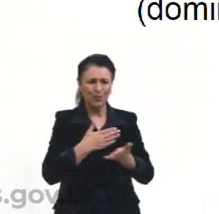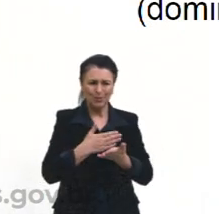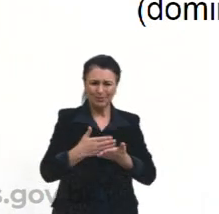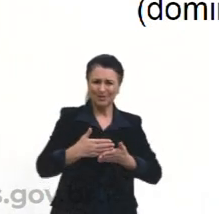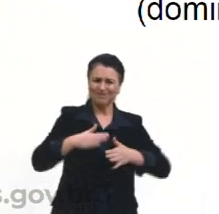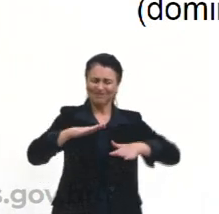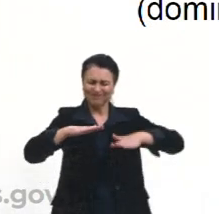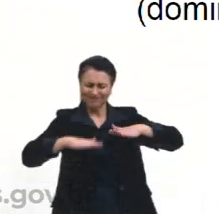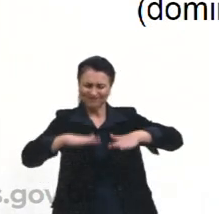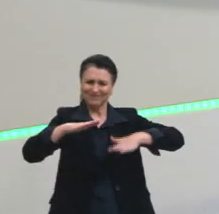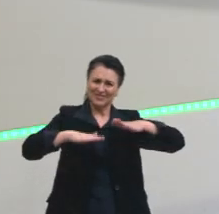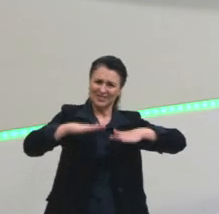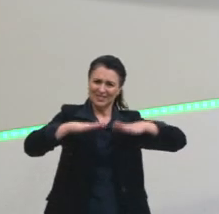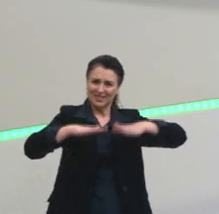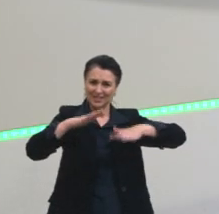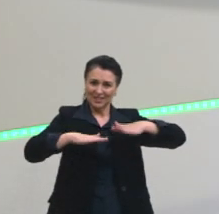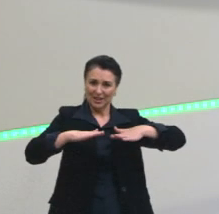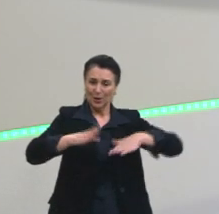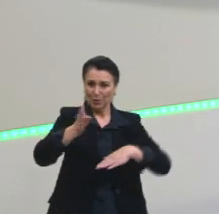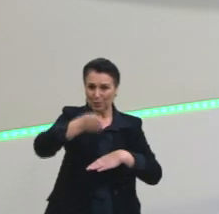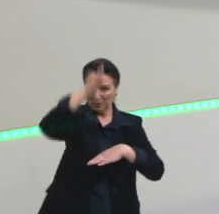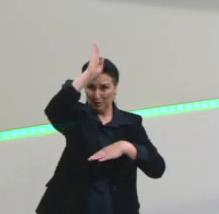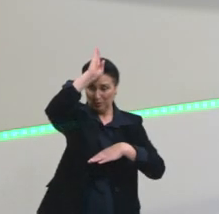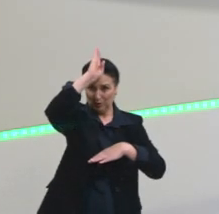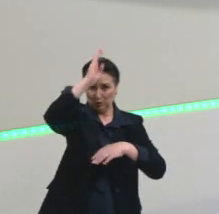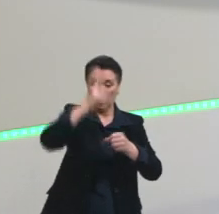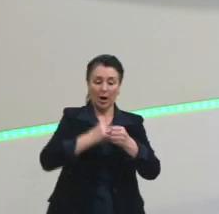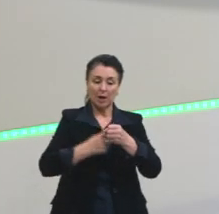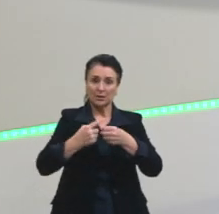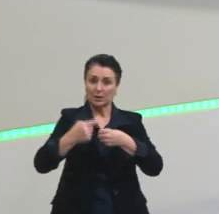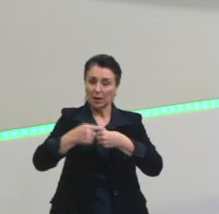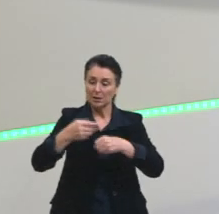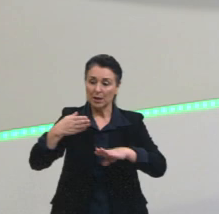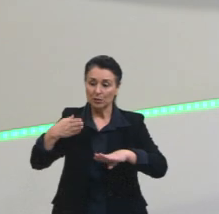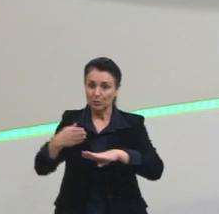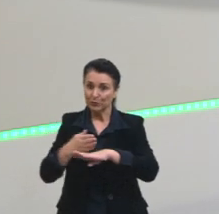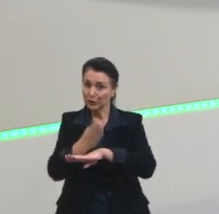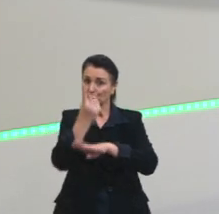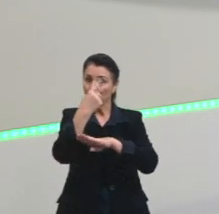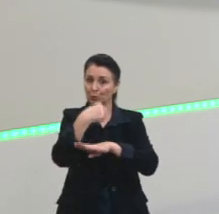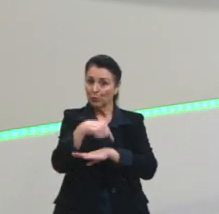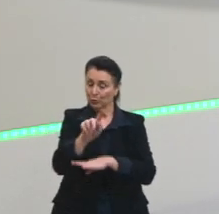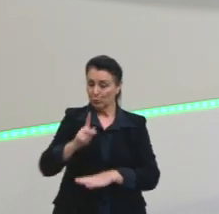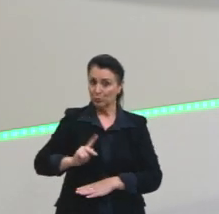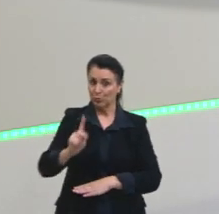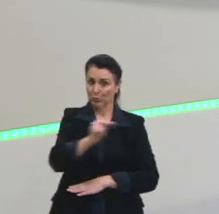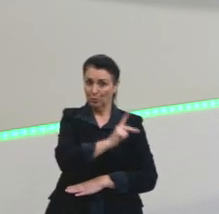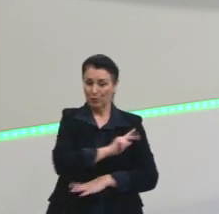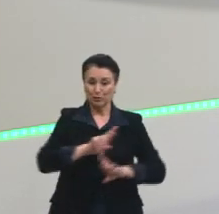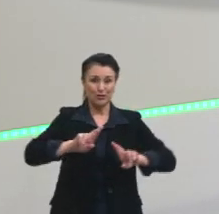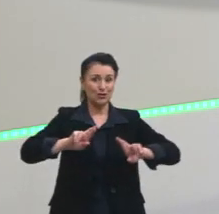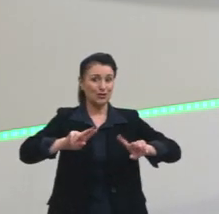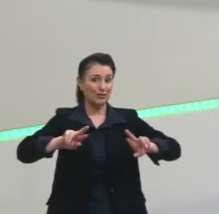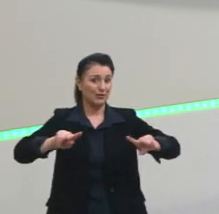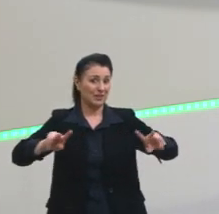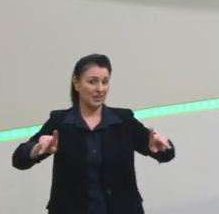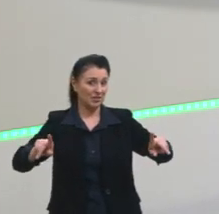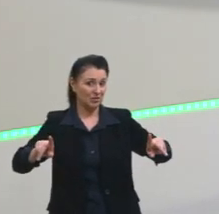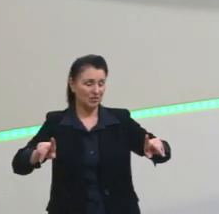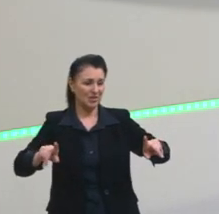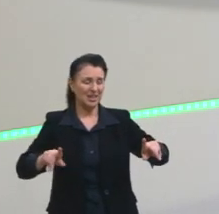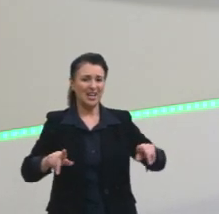o império romano os centros urbanos as cidades sendo invadidas por Esses povos germânicos começaram assim as